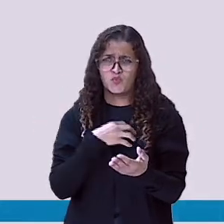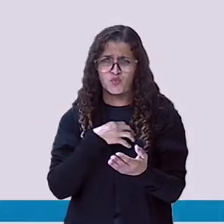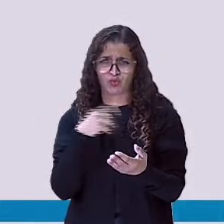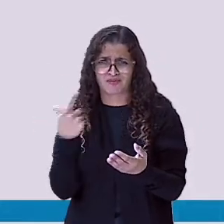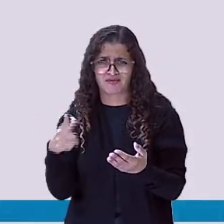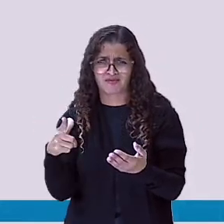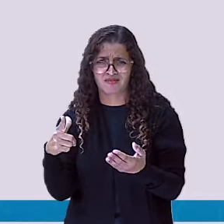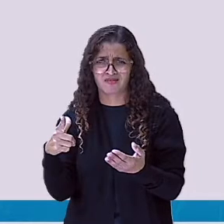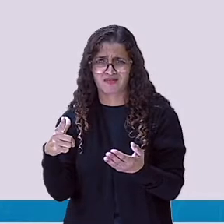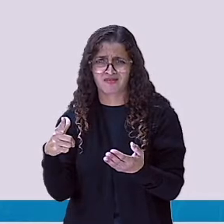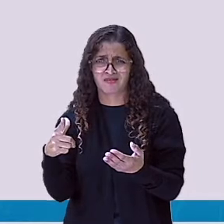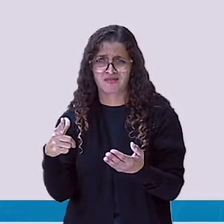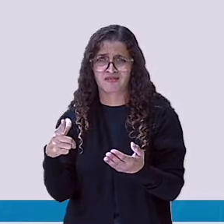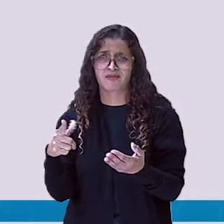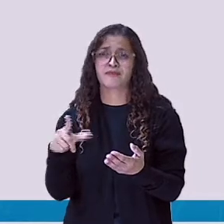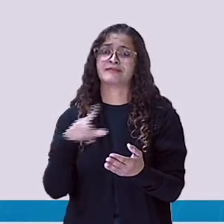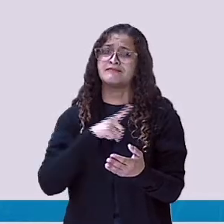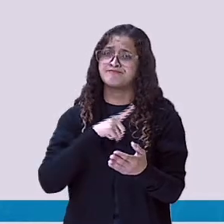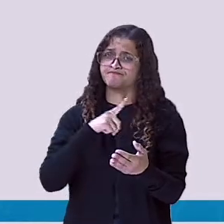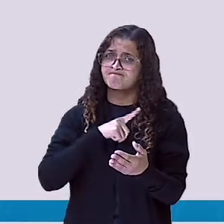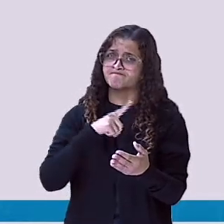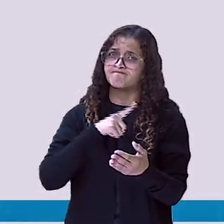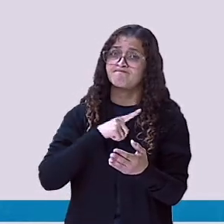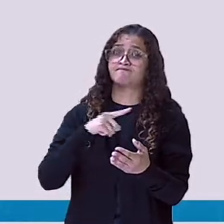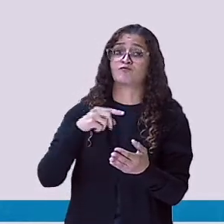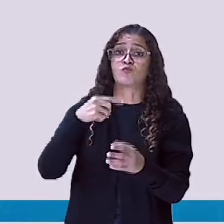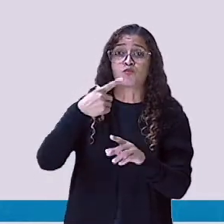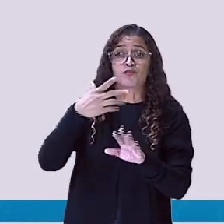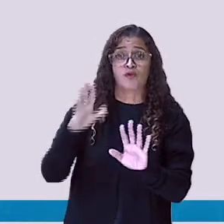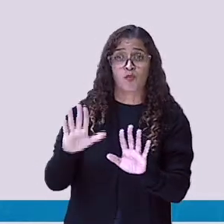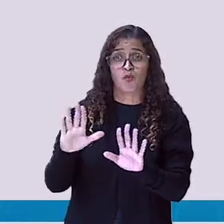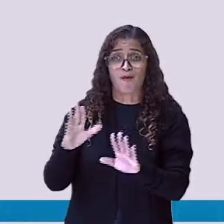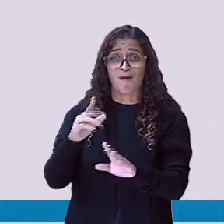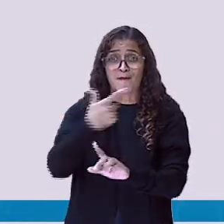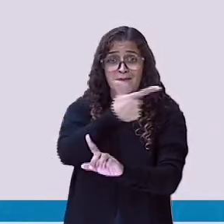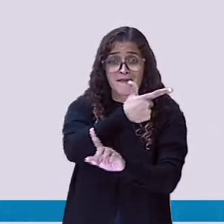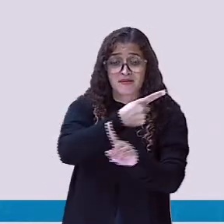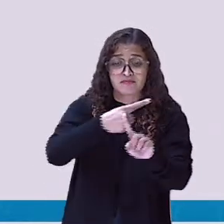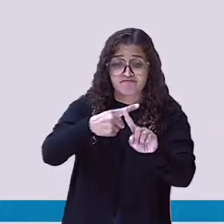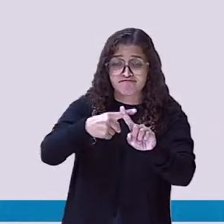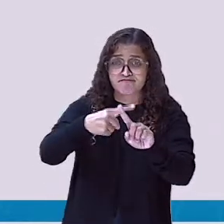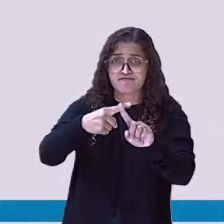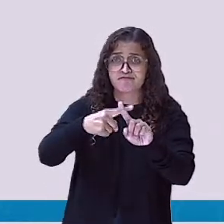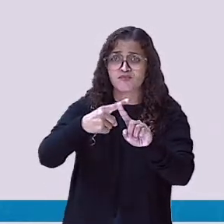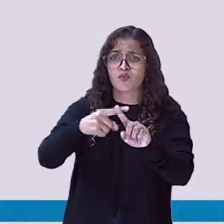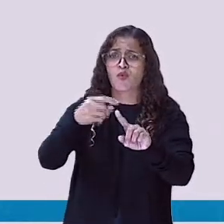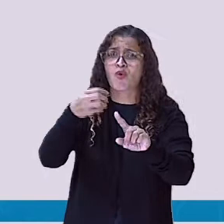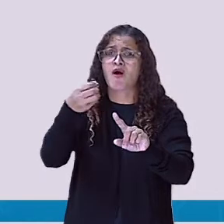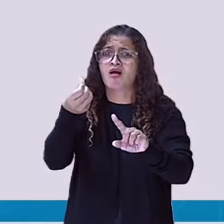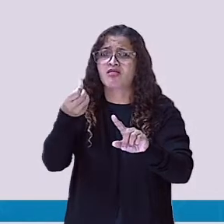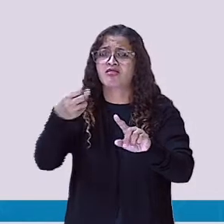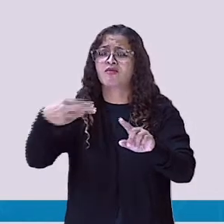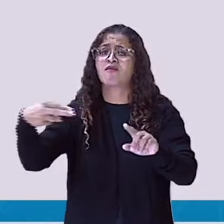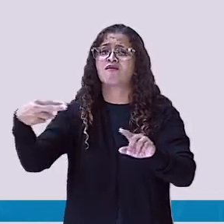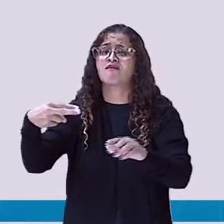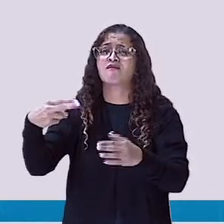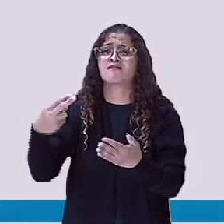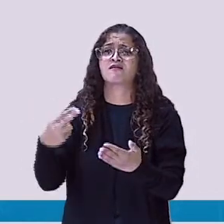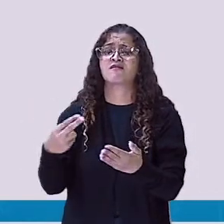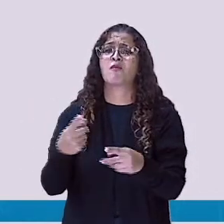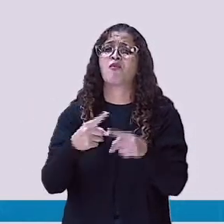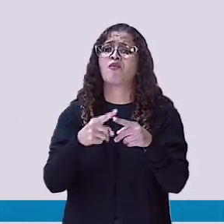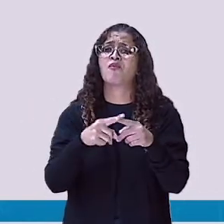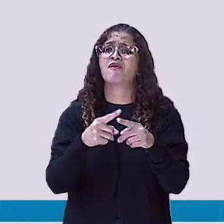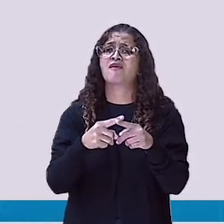forma? Sim, eu tenho duas vezes o número 6. Por quê? Uma